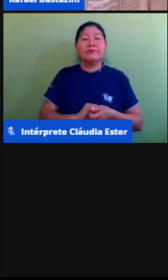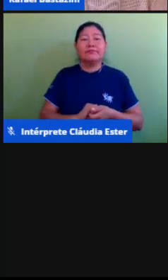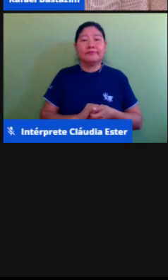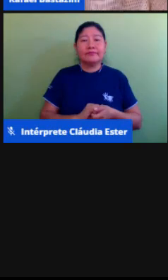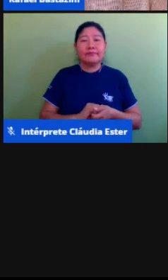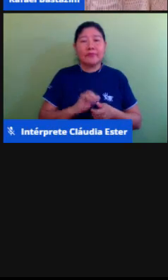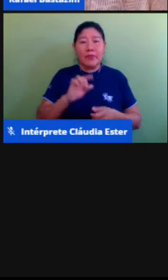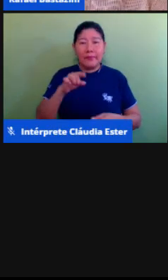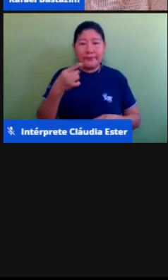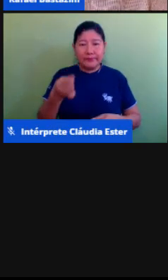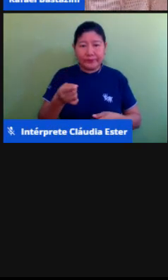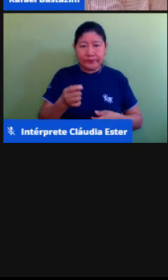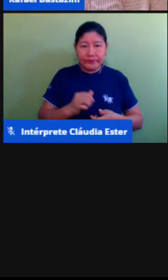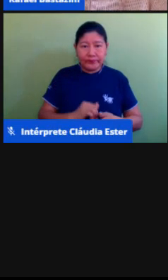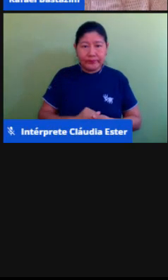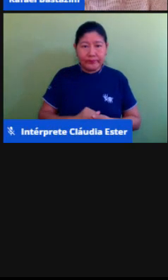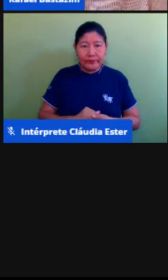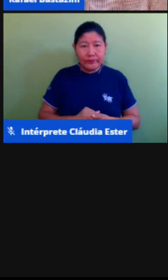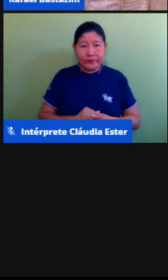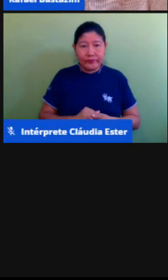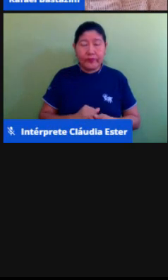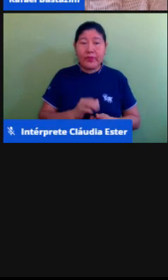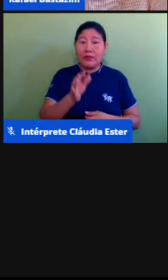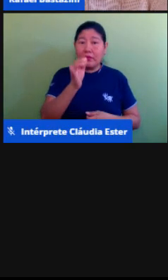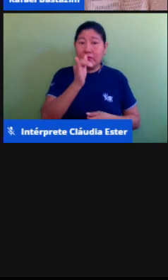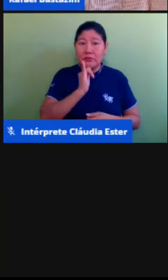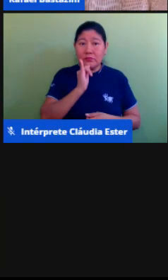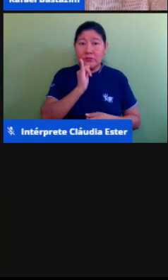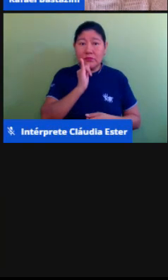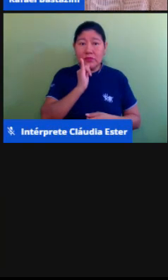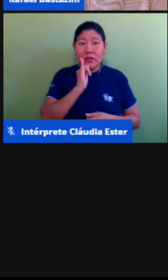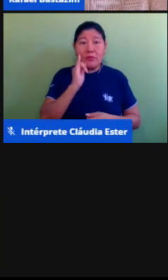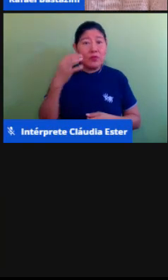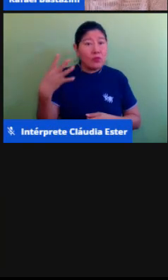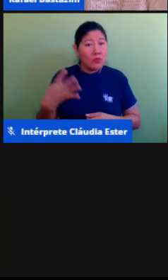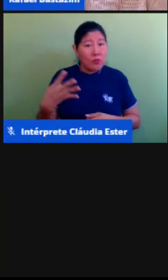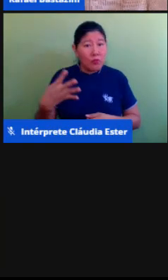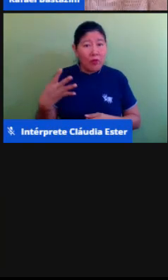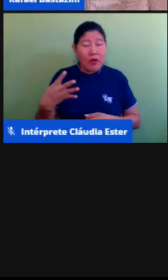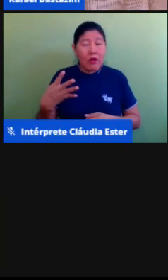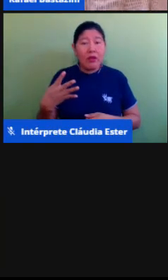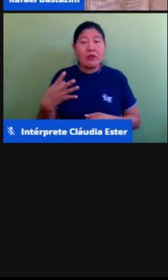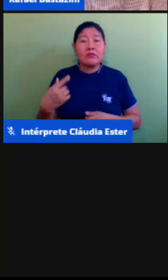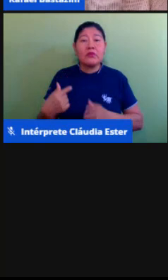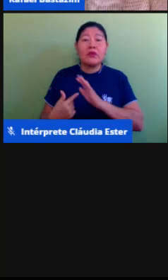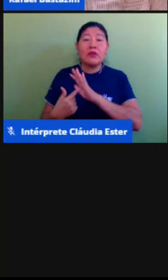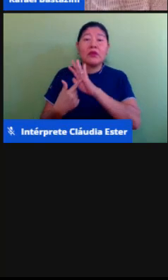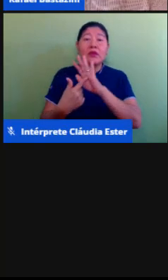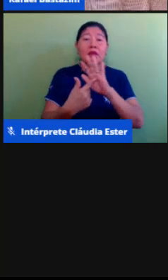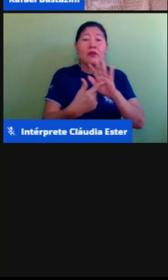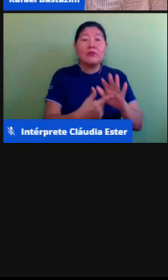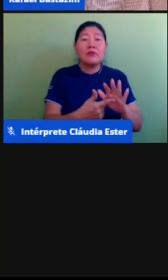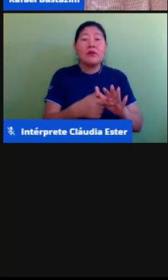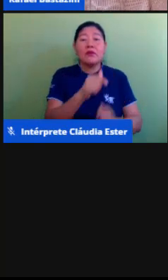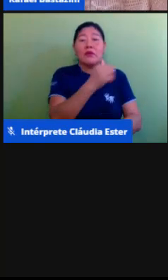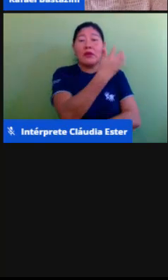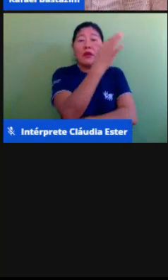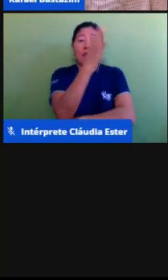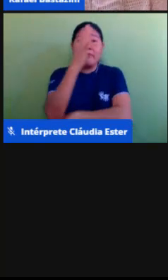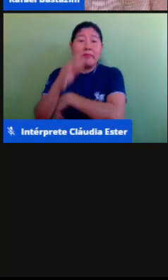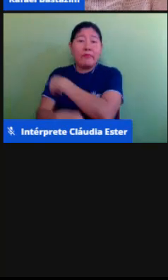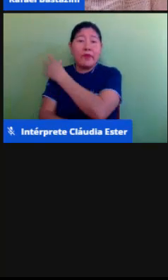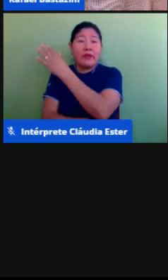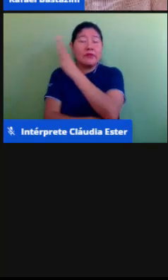próximo slide, o último exemplo que eu trago para vocês é aquele que ele define como paisagem da simulação, ou